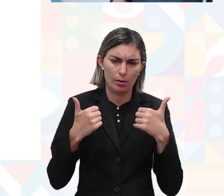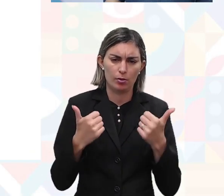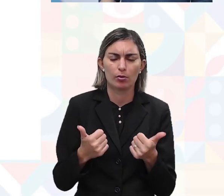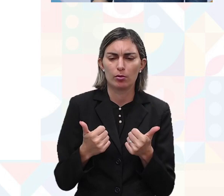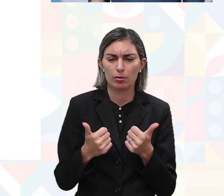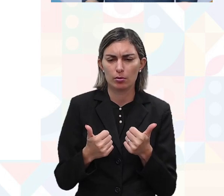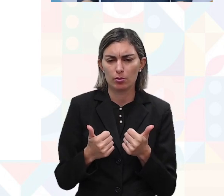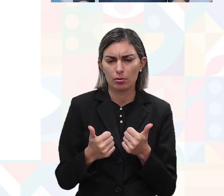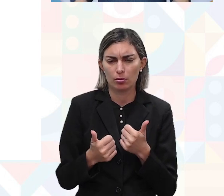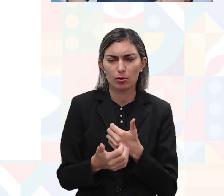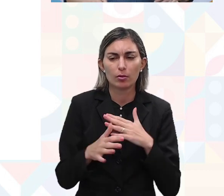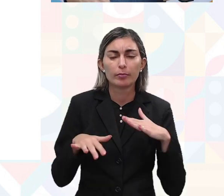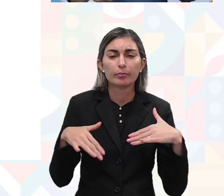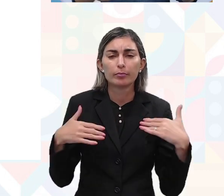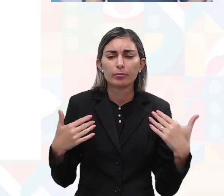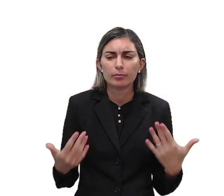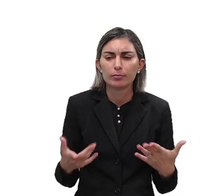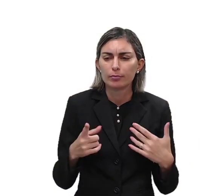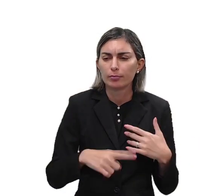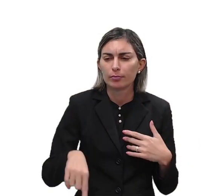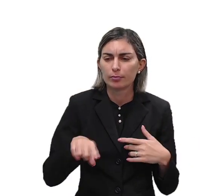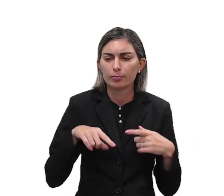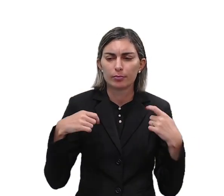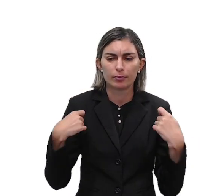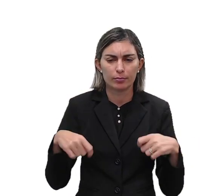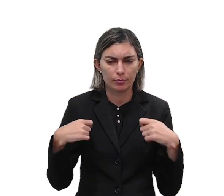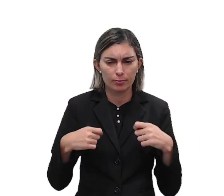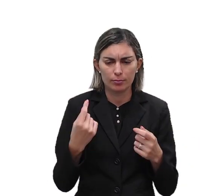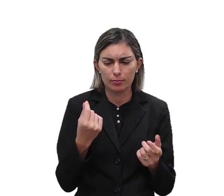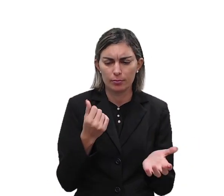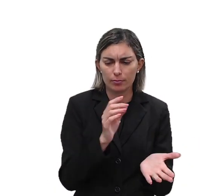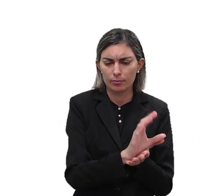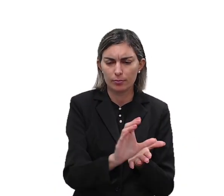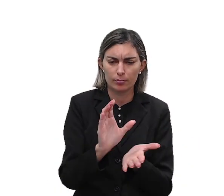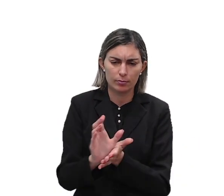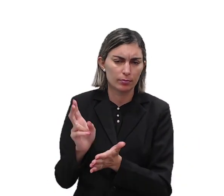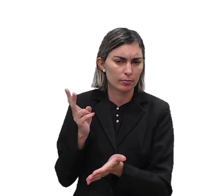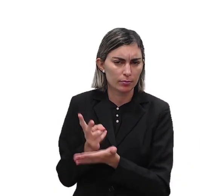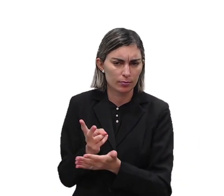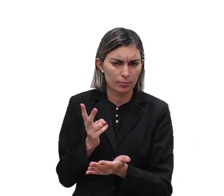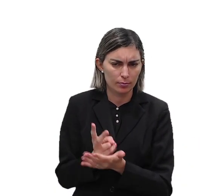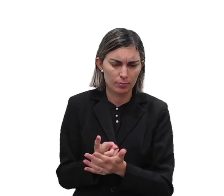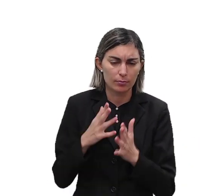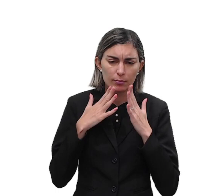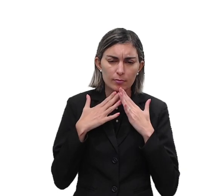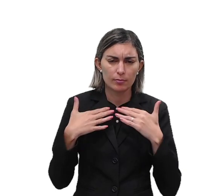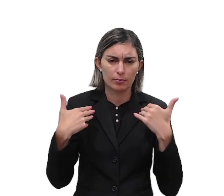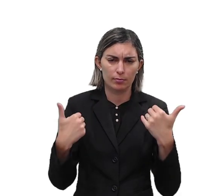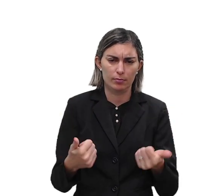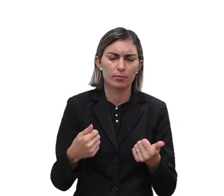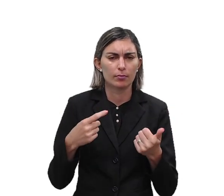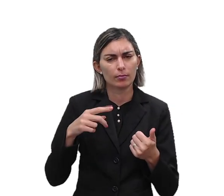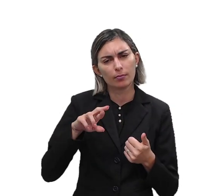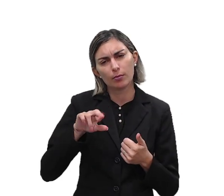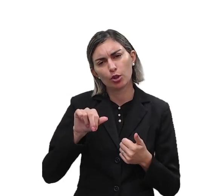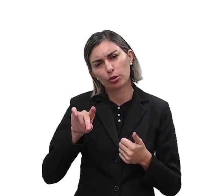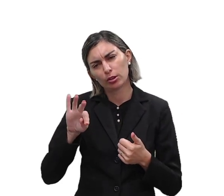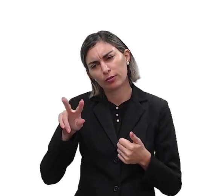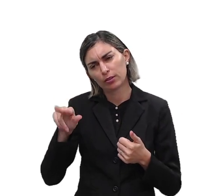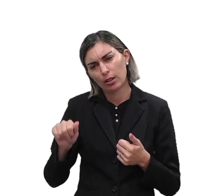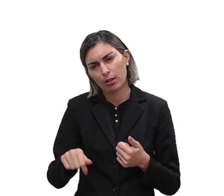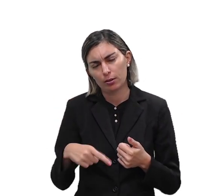melhores. Então, nós precisamos investir sempre nesse ciclo de melhoria da produtividade. Eu